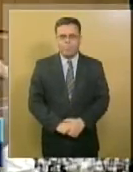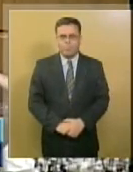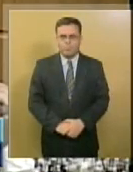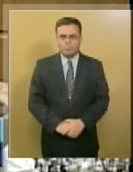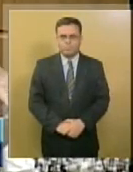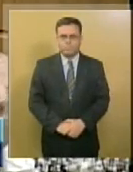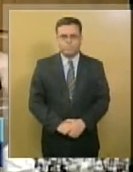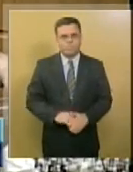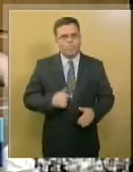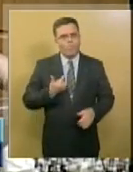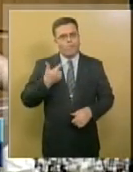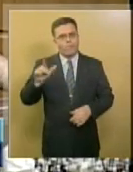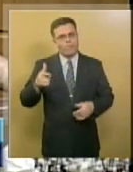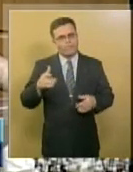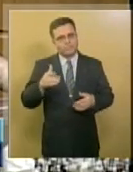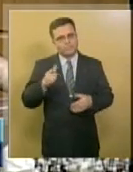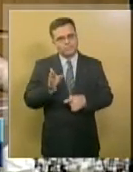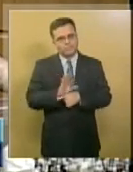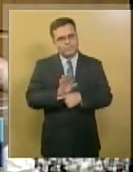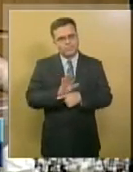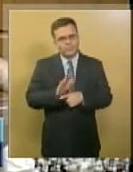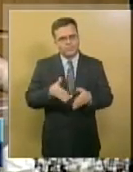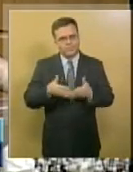Próximo vídeo.